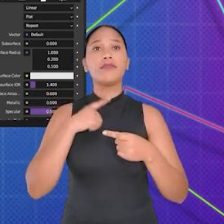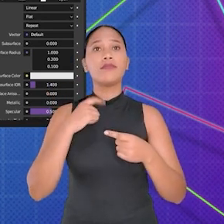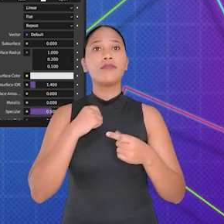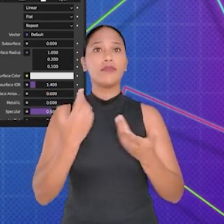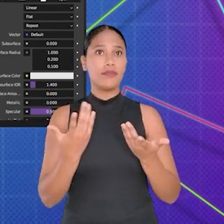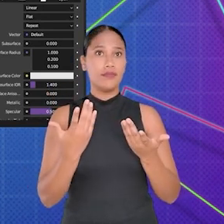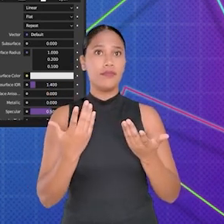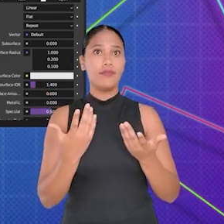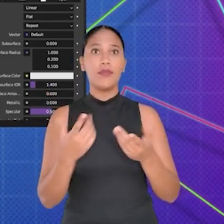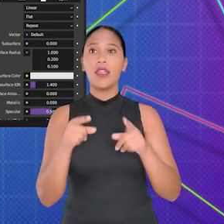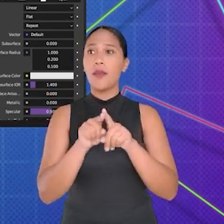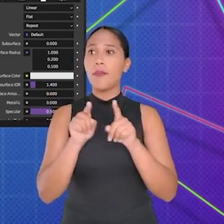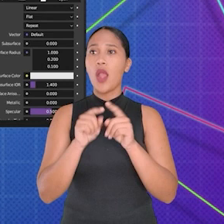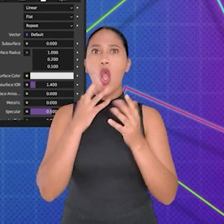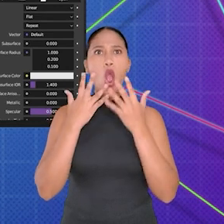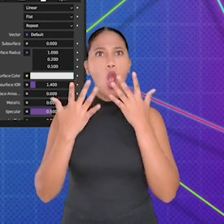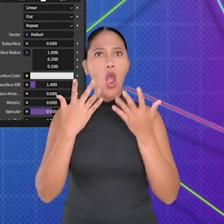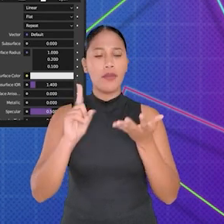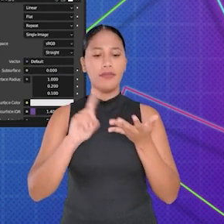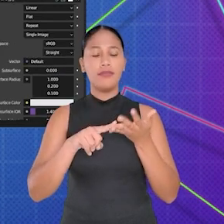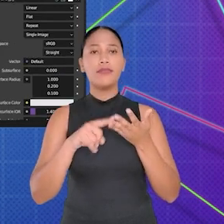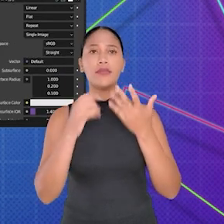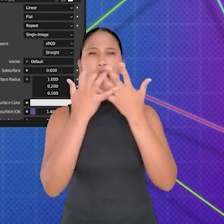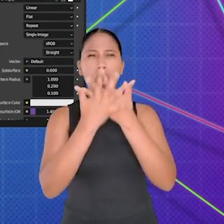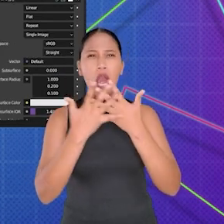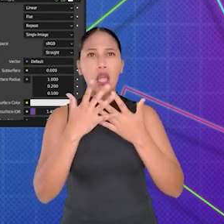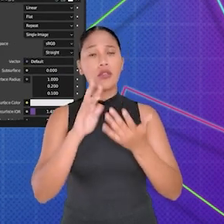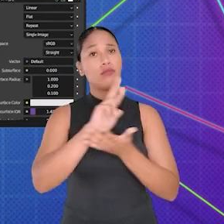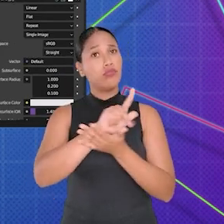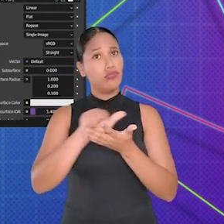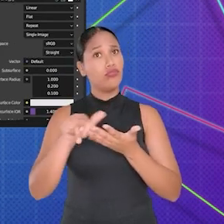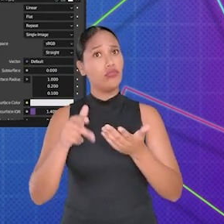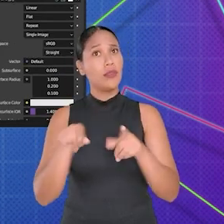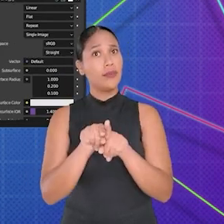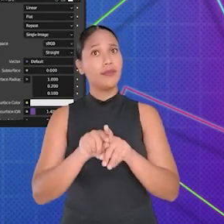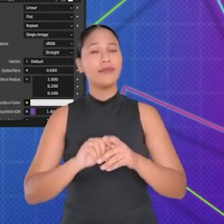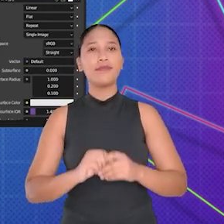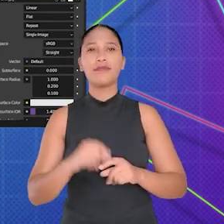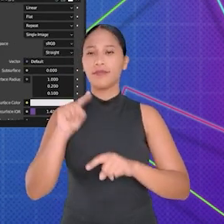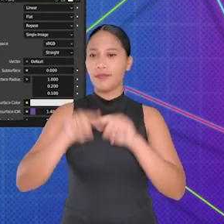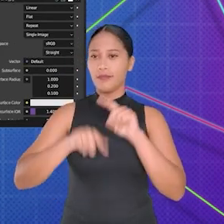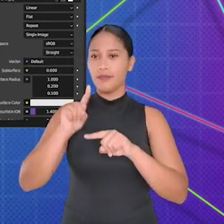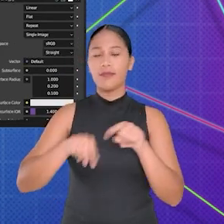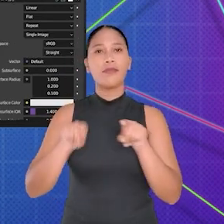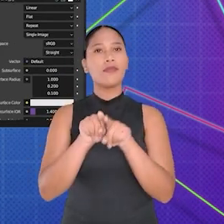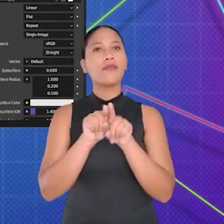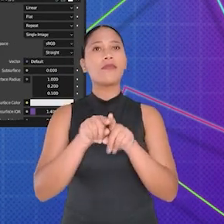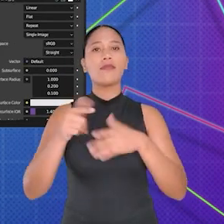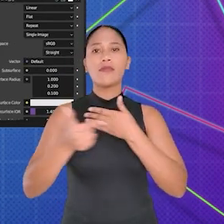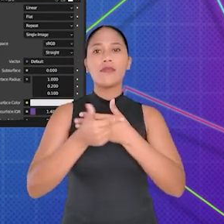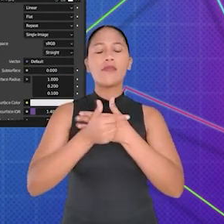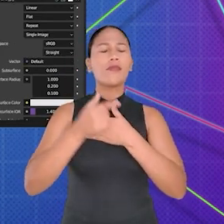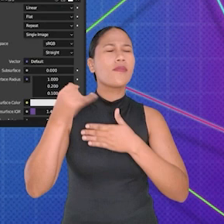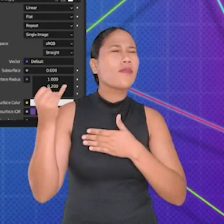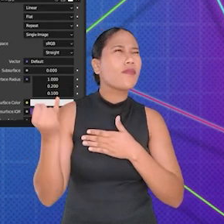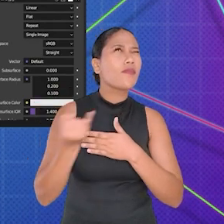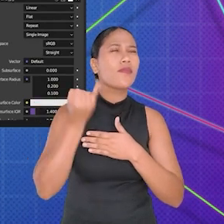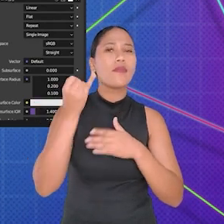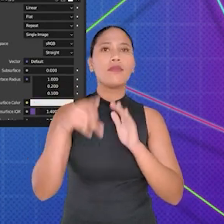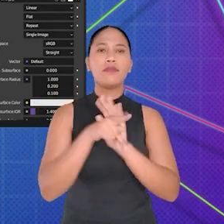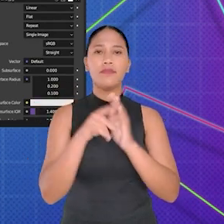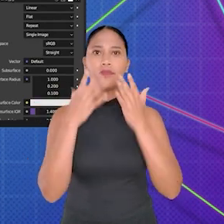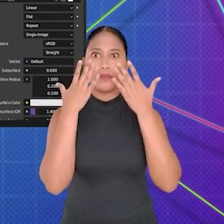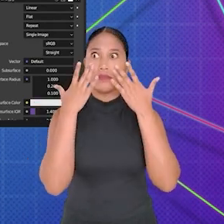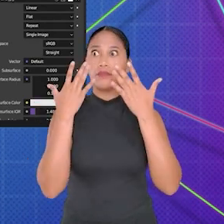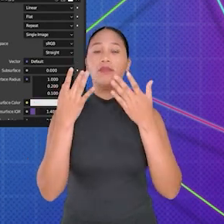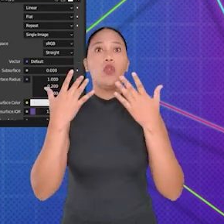e muitos outros aspectos. Os materiais também desempenham um papel importantíssimo na aparência dos objetos 3D. Os materiais determinam